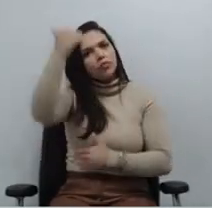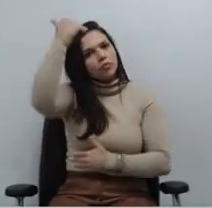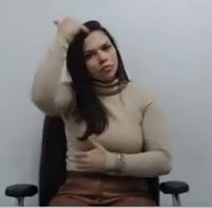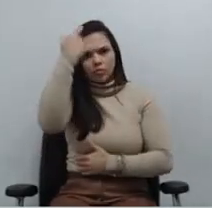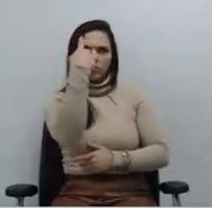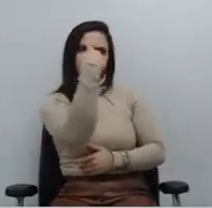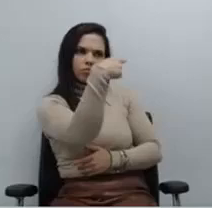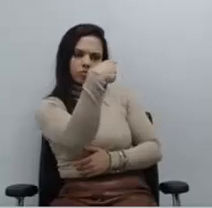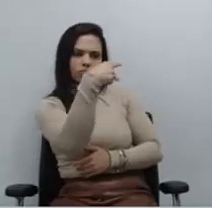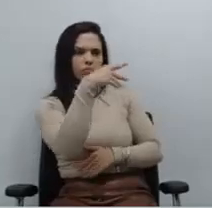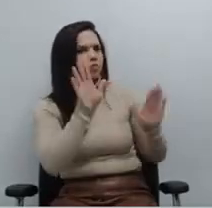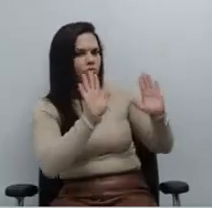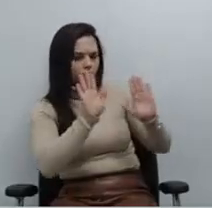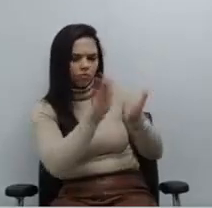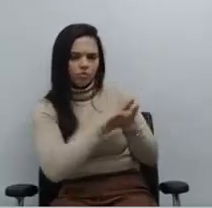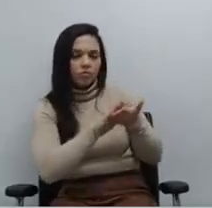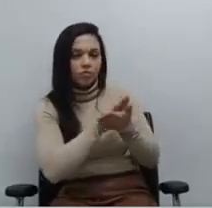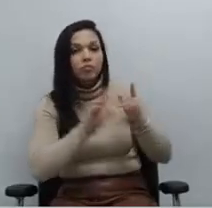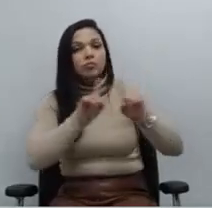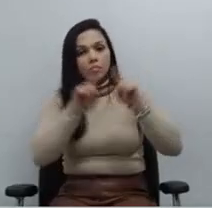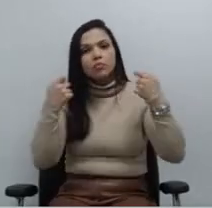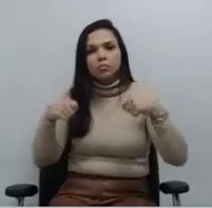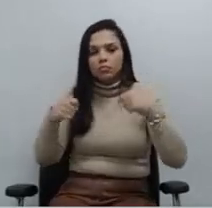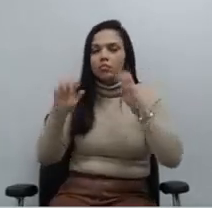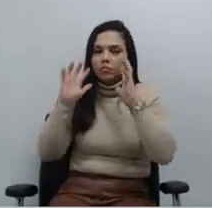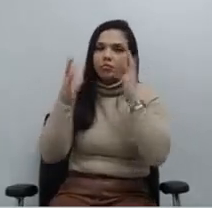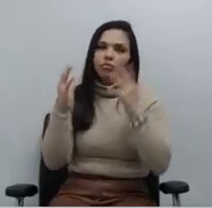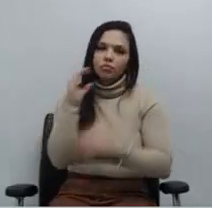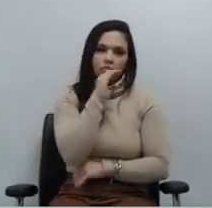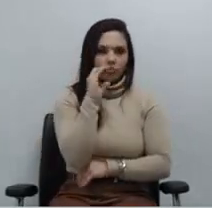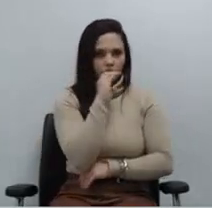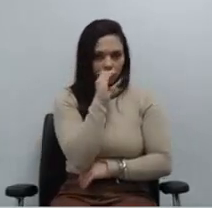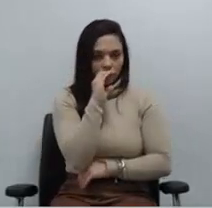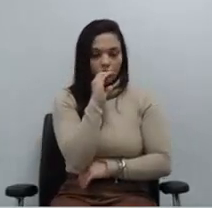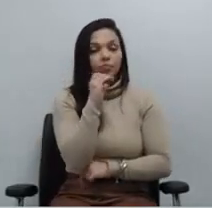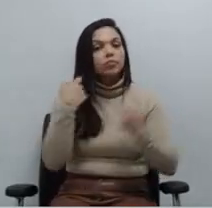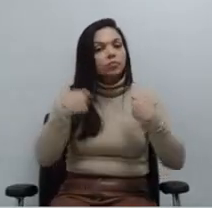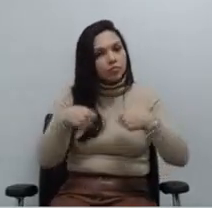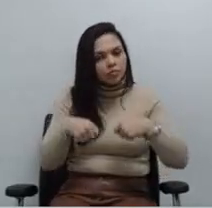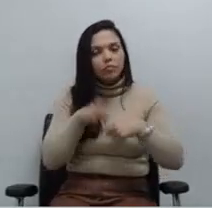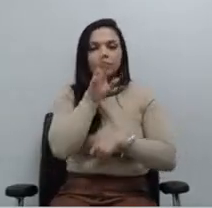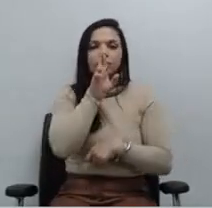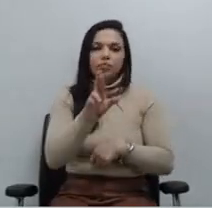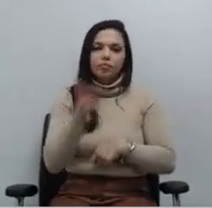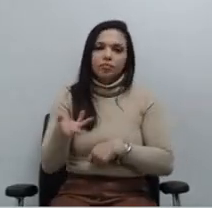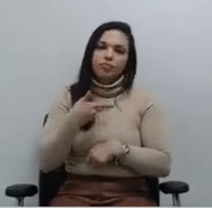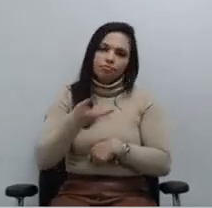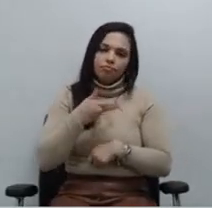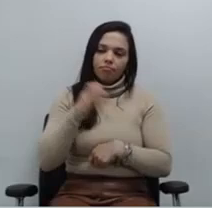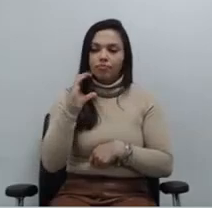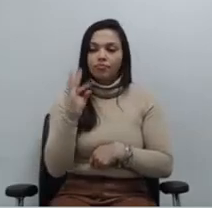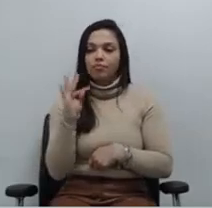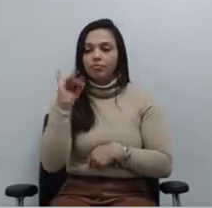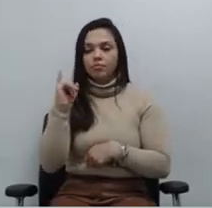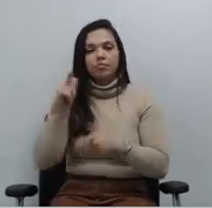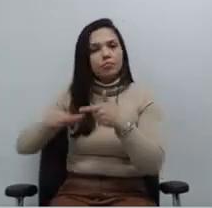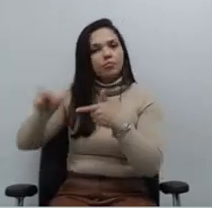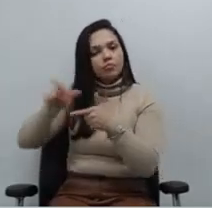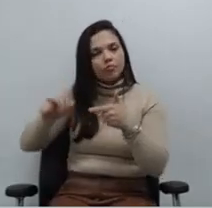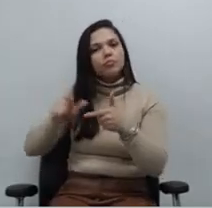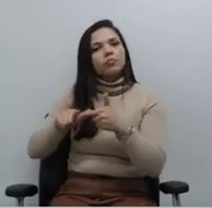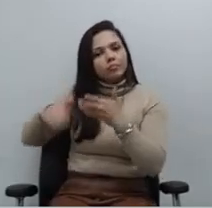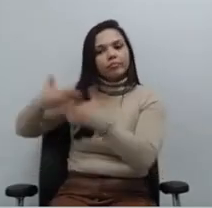assumiu há 60 dias, mas isso precisa ser visto e a CTI precisa empreender respostas mais ágeis, né? Acho que é um problema crônico. Então, os